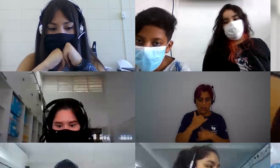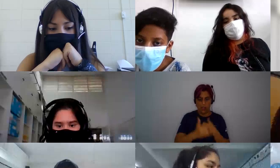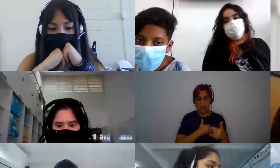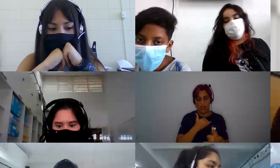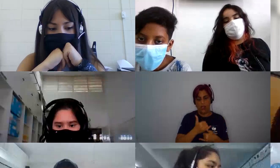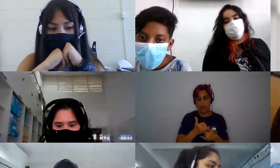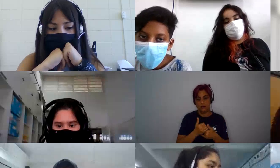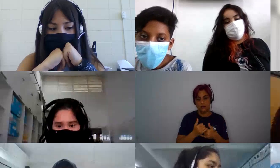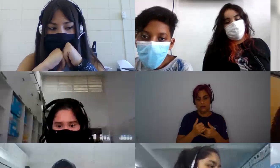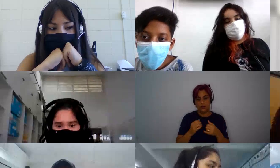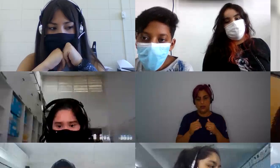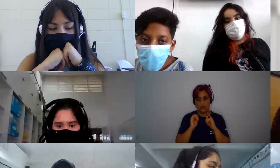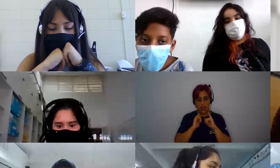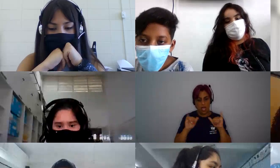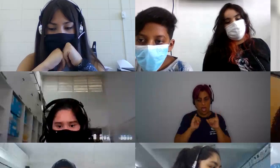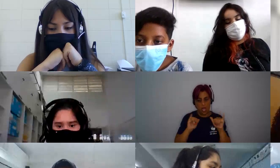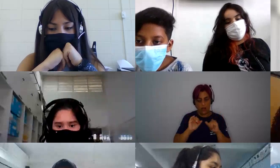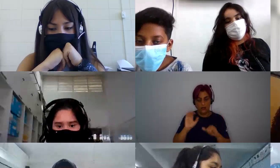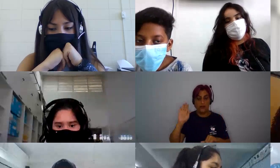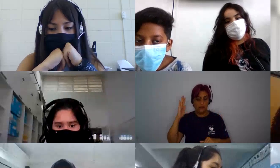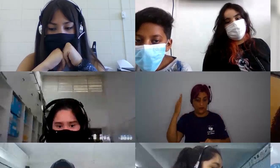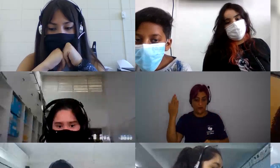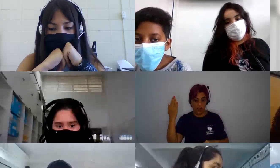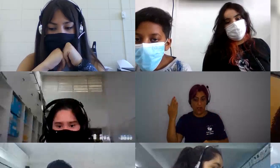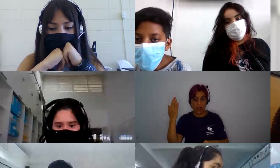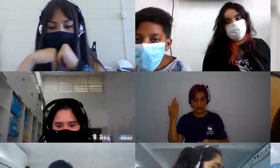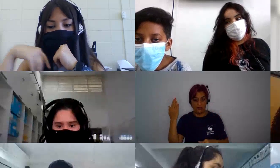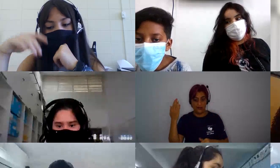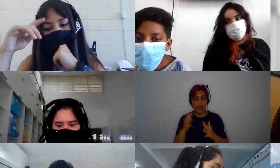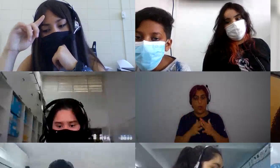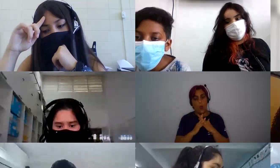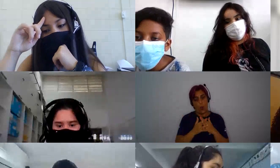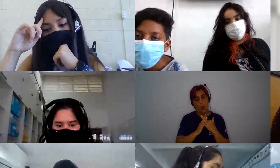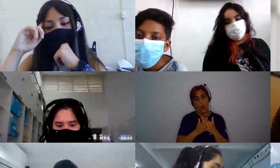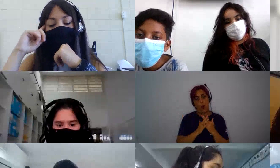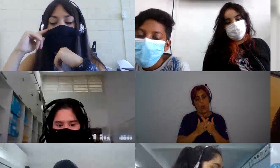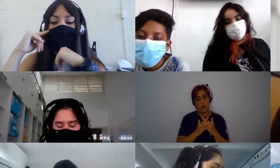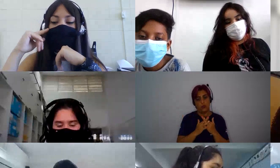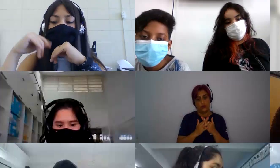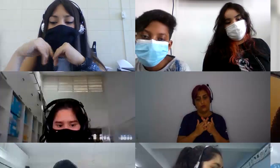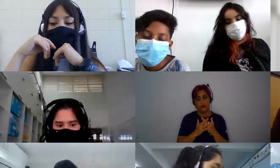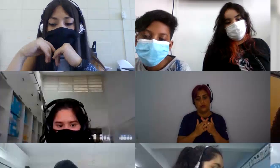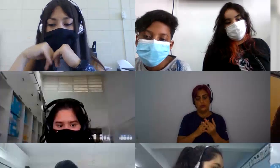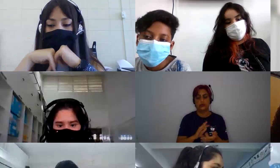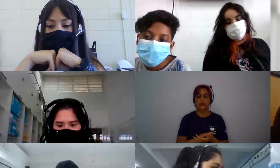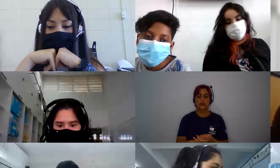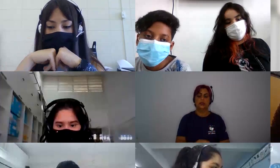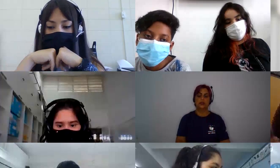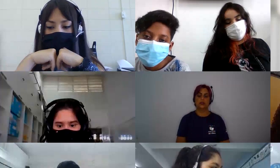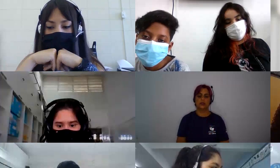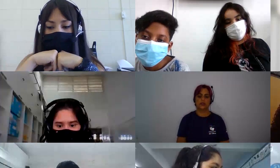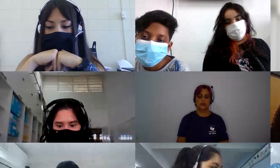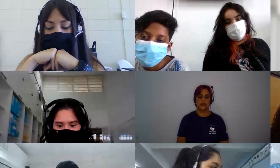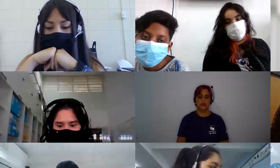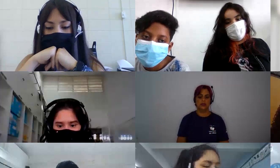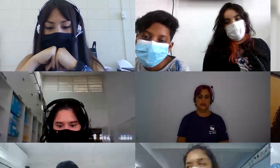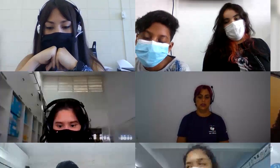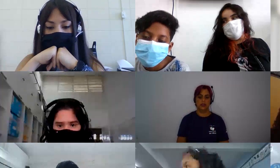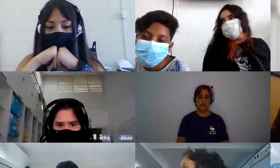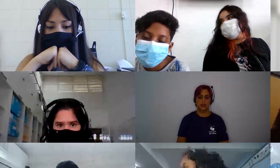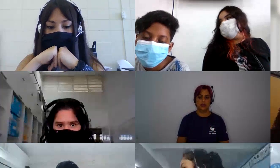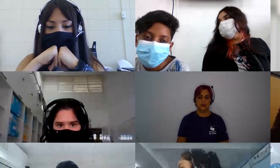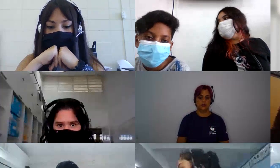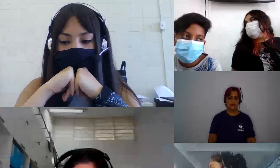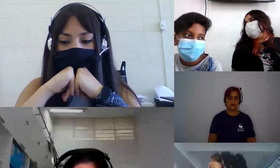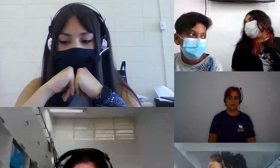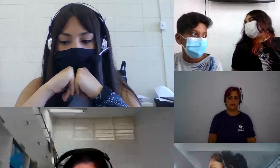que vai deixar a molecada mais pirada ainda, né? Mais confusa ainda. Então, boa ideia, Júlia. Bom toque que você colocou aí.